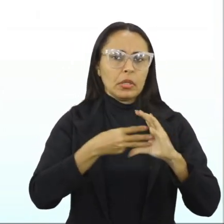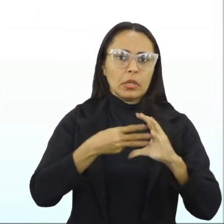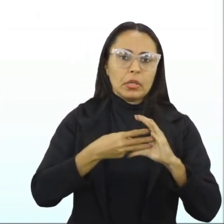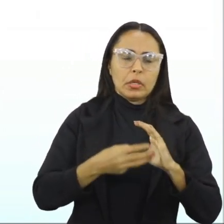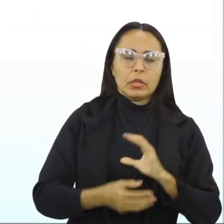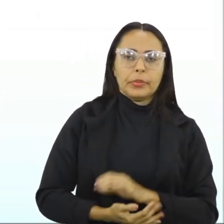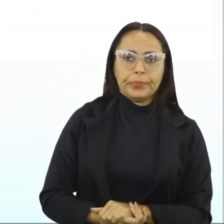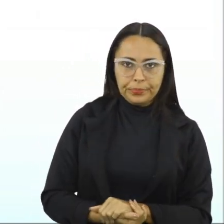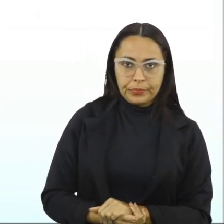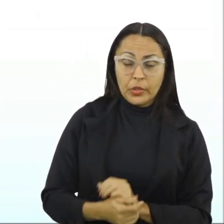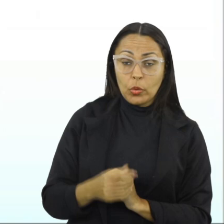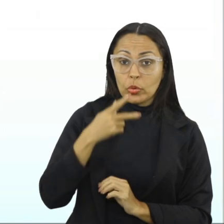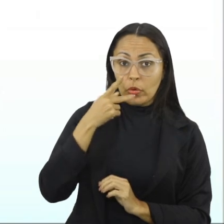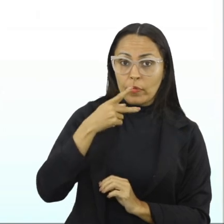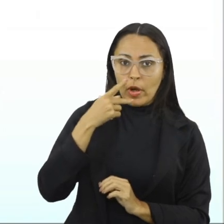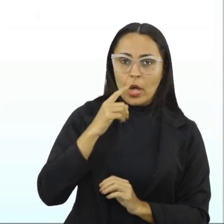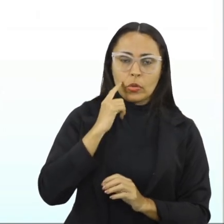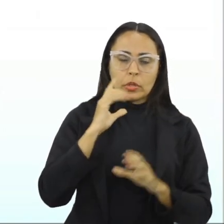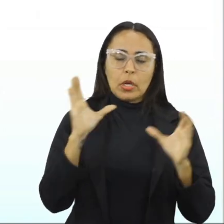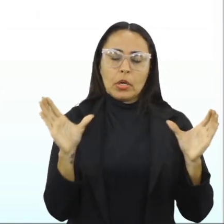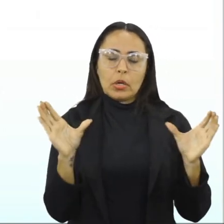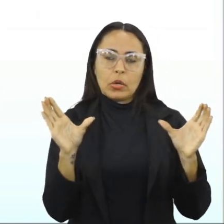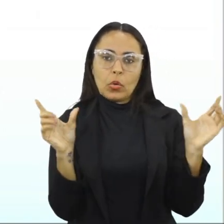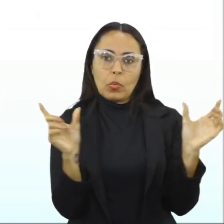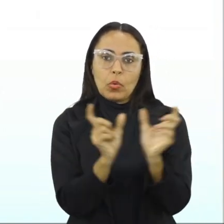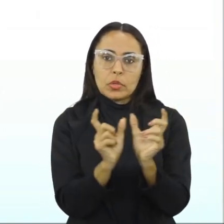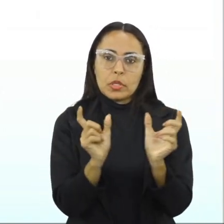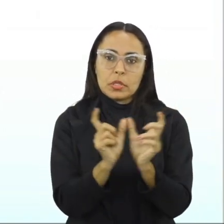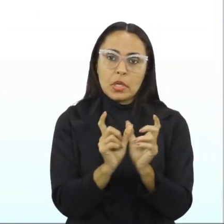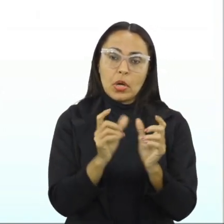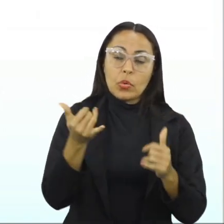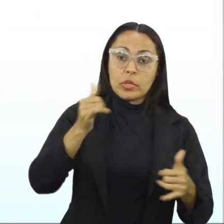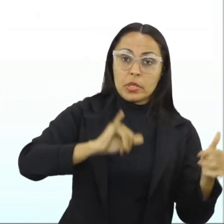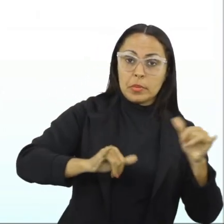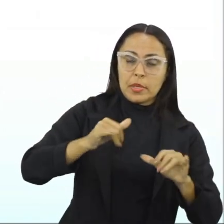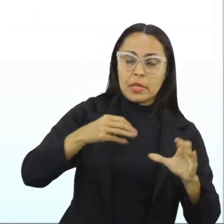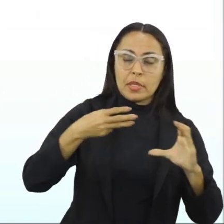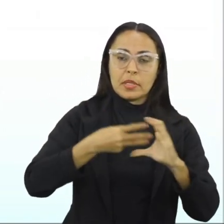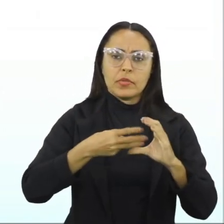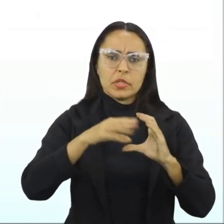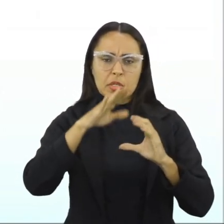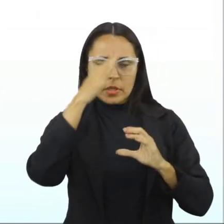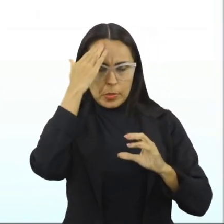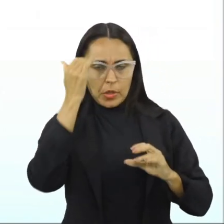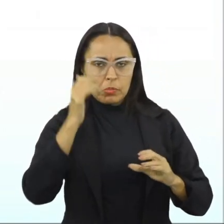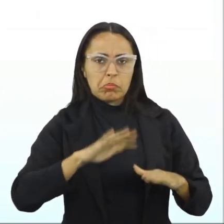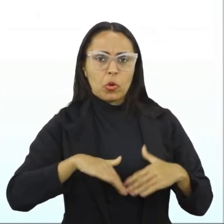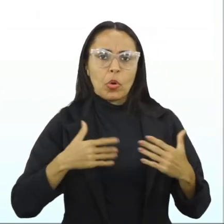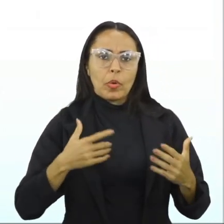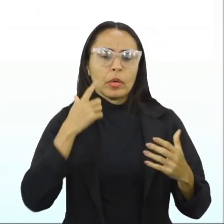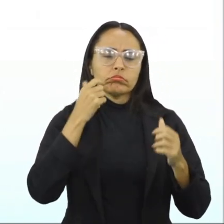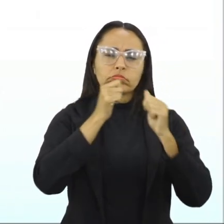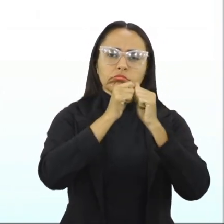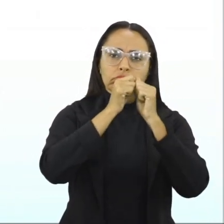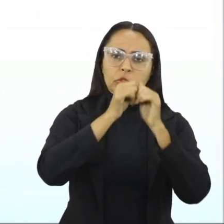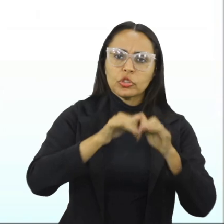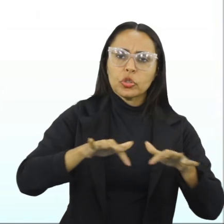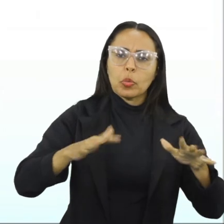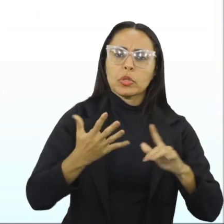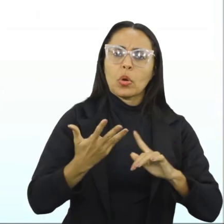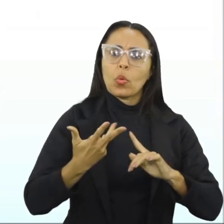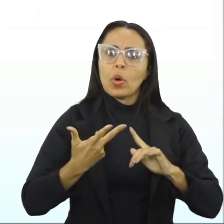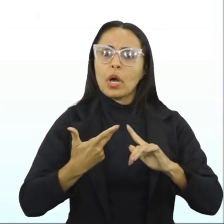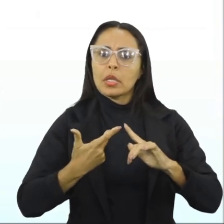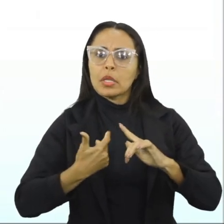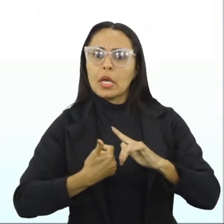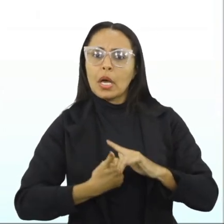Ô, monstro, quando eu falo composição química das células, é você saber qual é a distribuição, qual é a